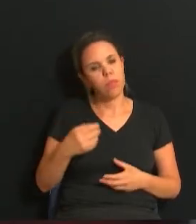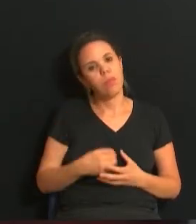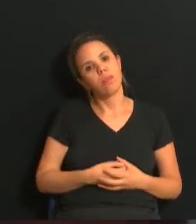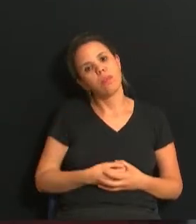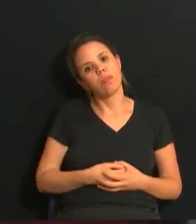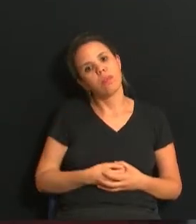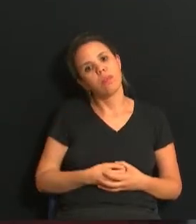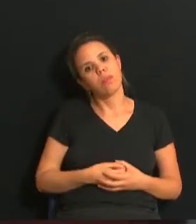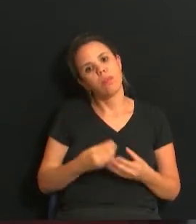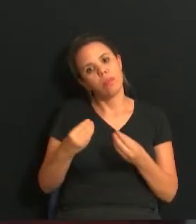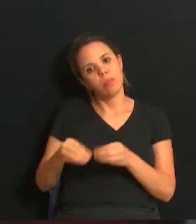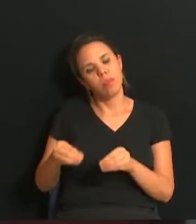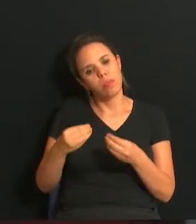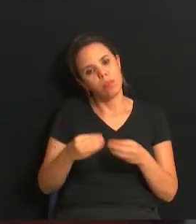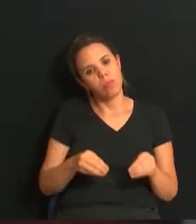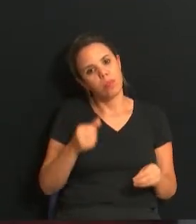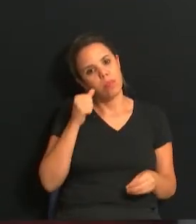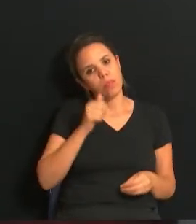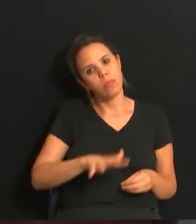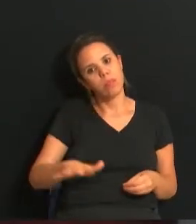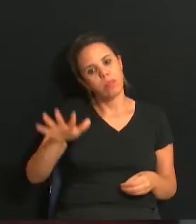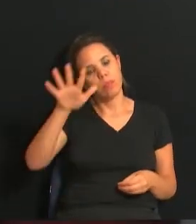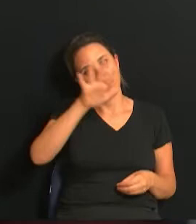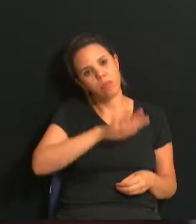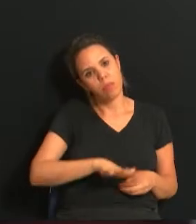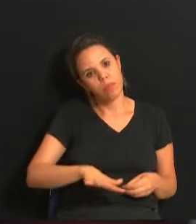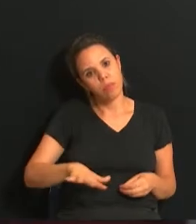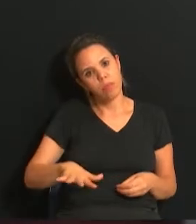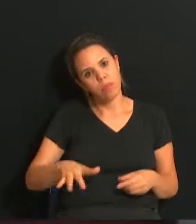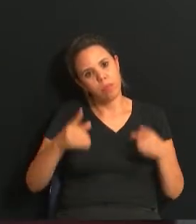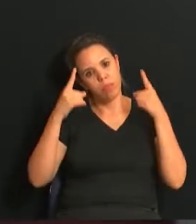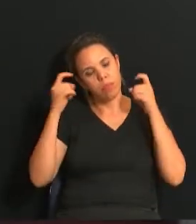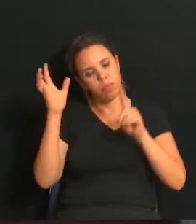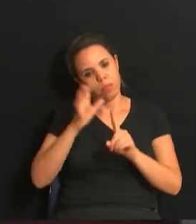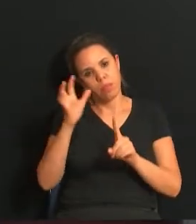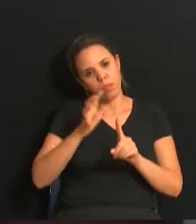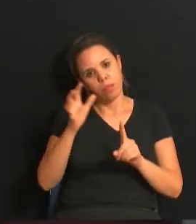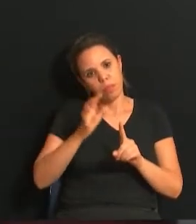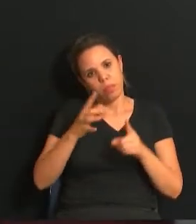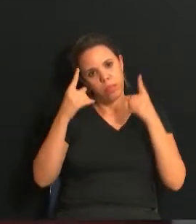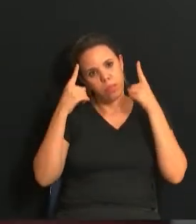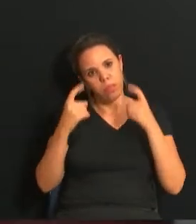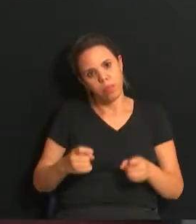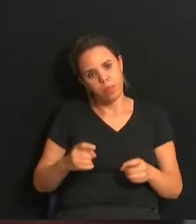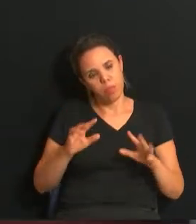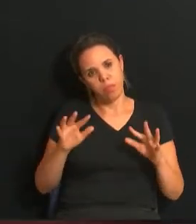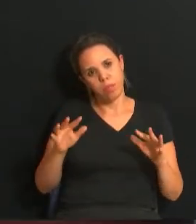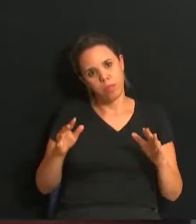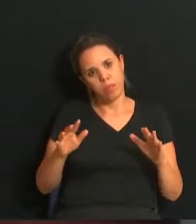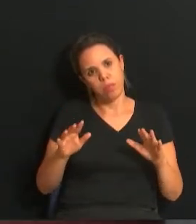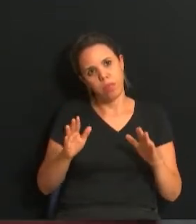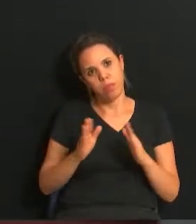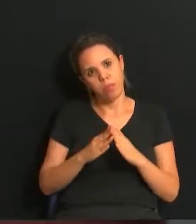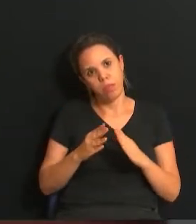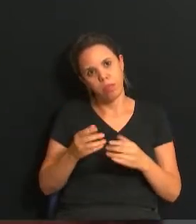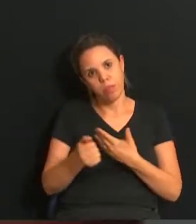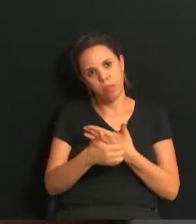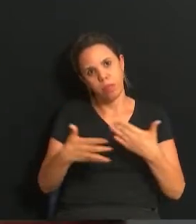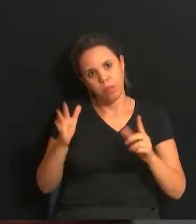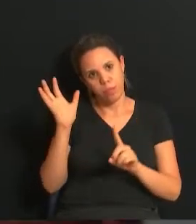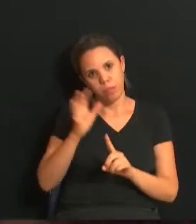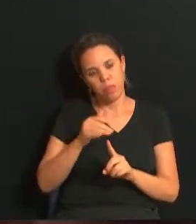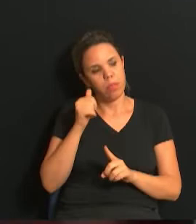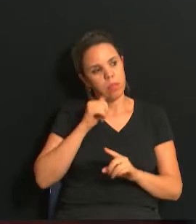Isso prejudica tanto as mulheres, né, do ponto de vista da violência psicológica, da violência patrimonial, da violência moral que essas mulheres